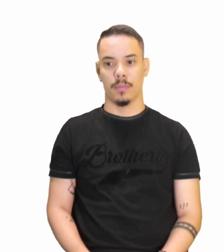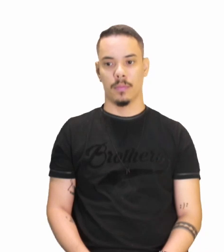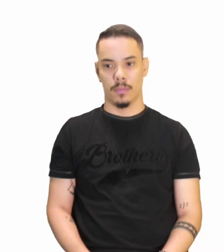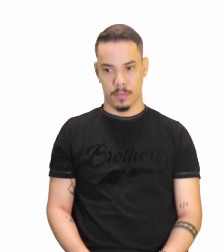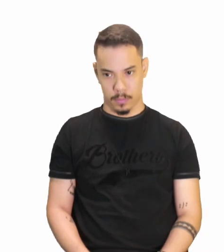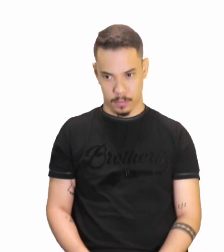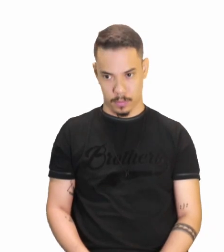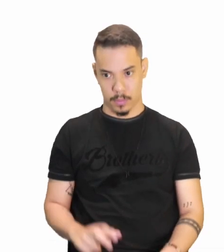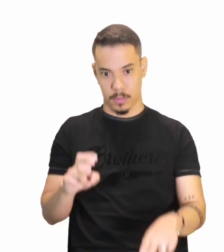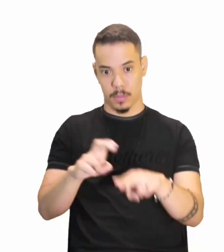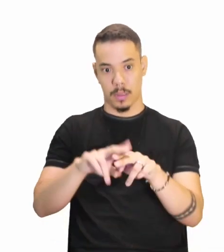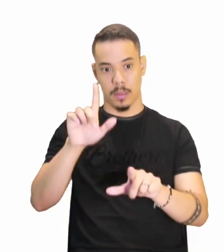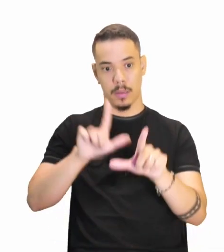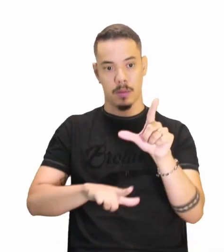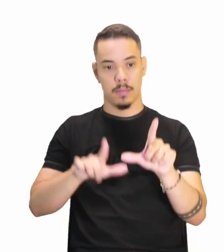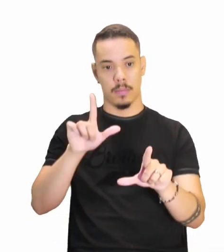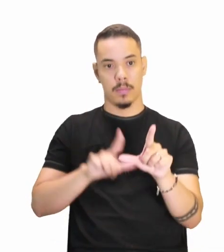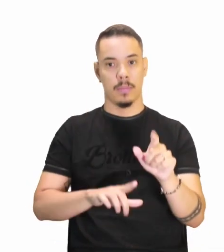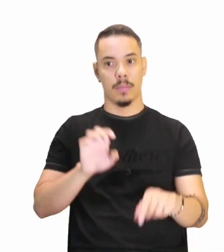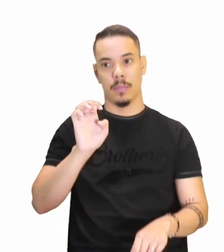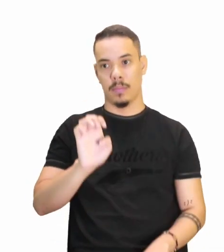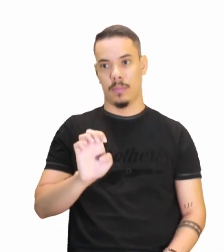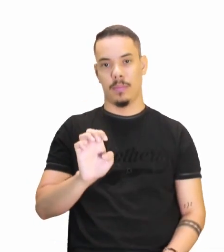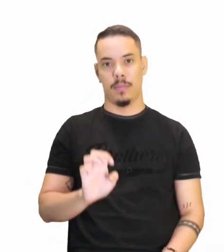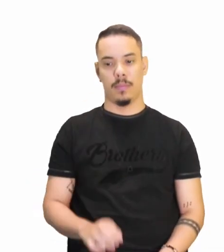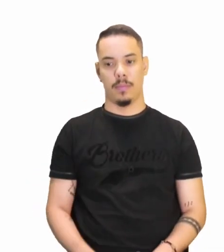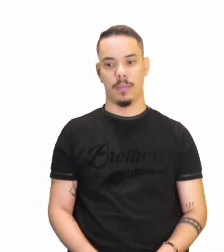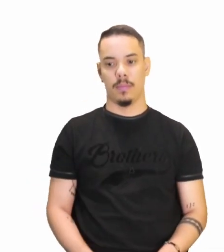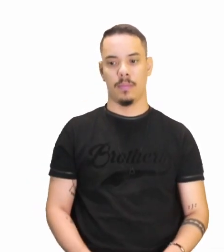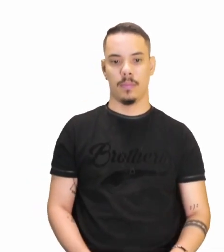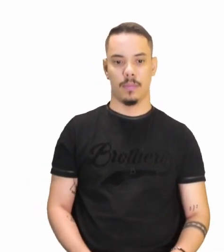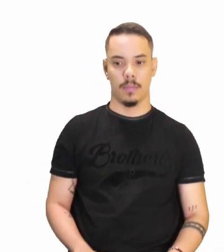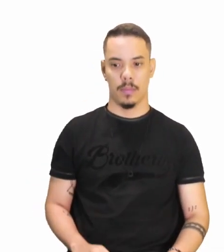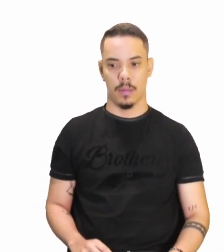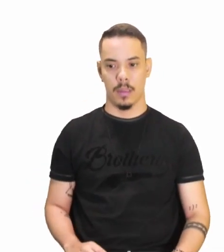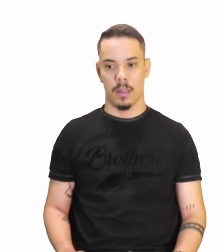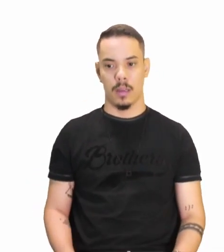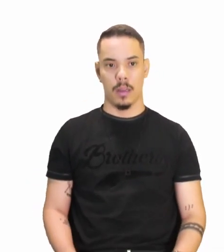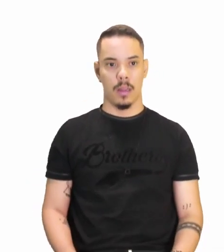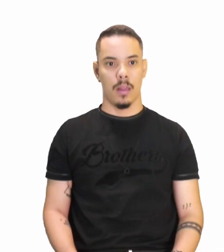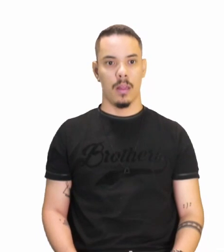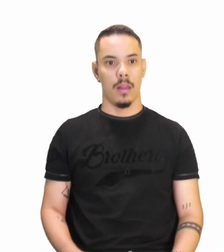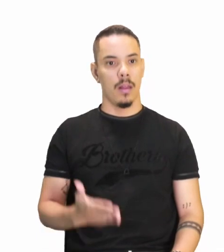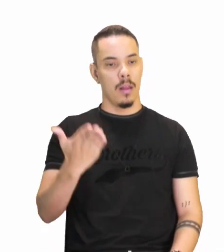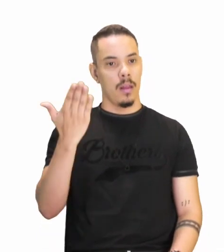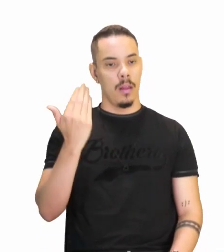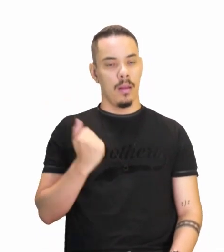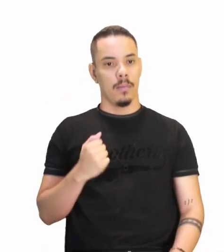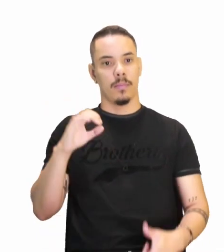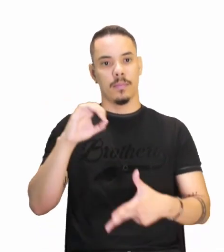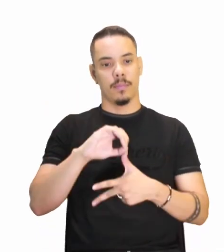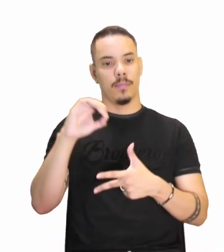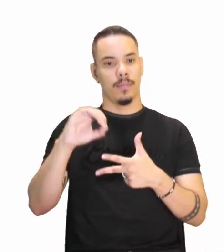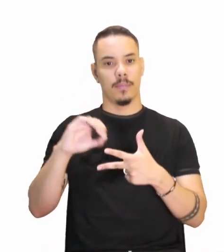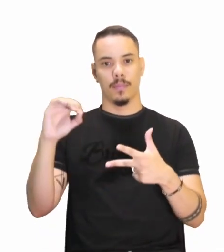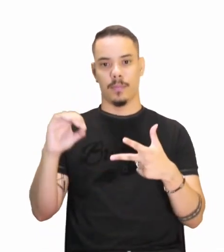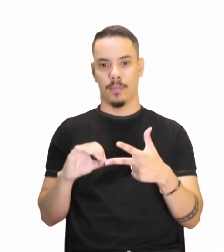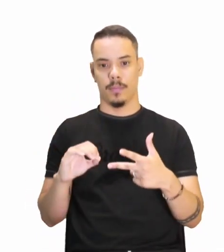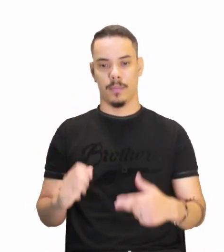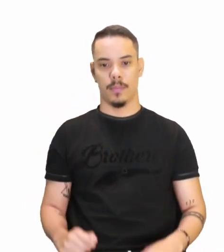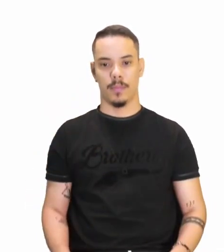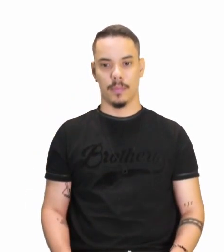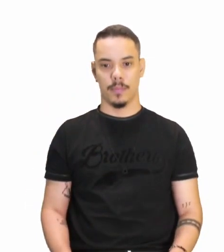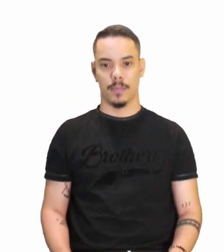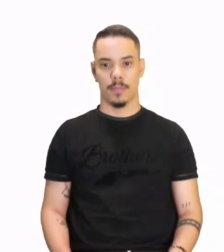a alternativa a letra e direta amadinho vamos lá para o se liga no